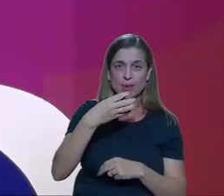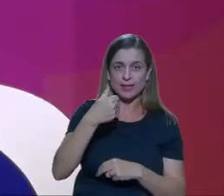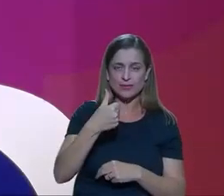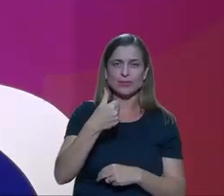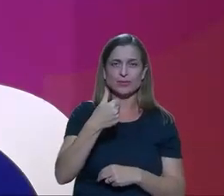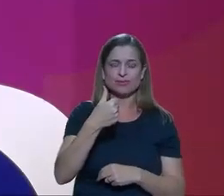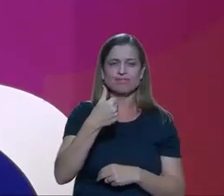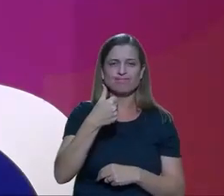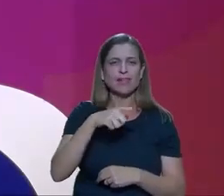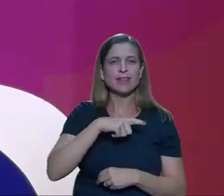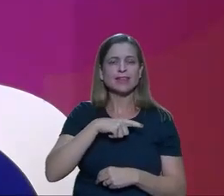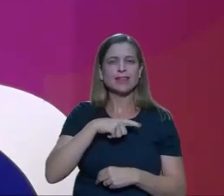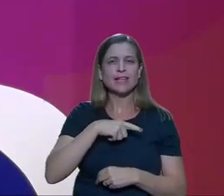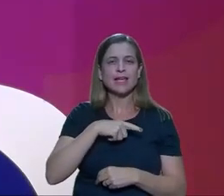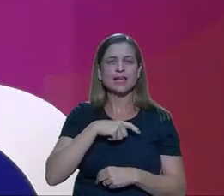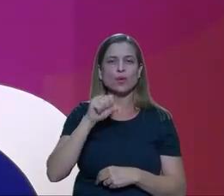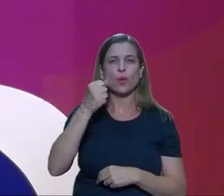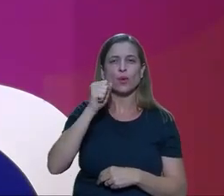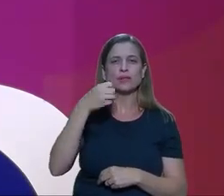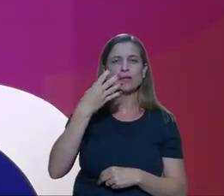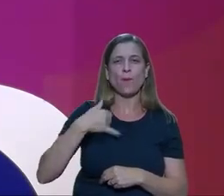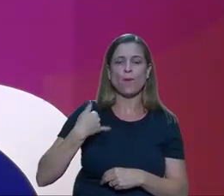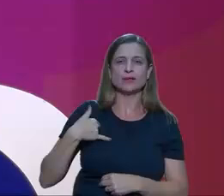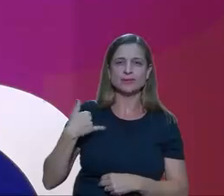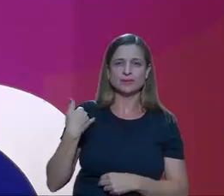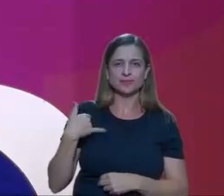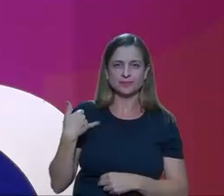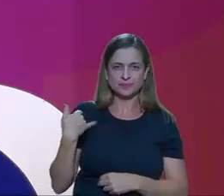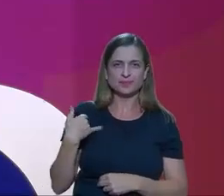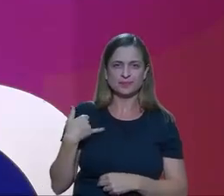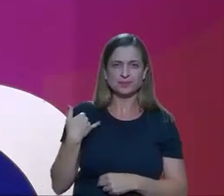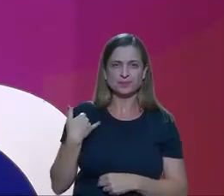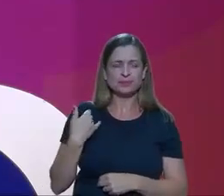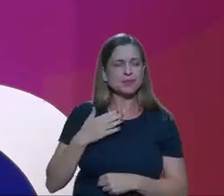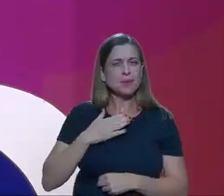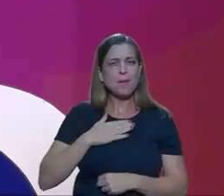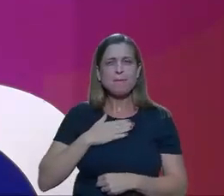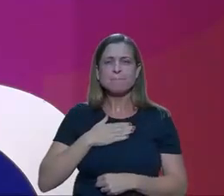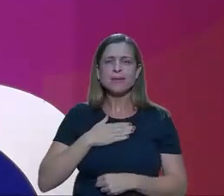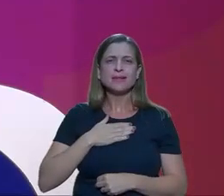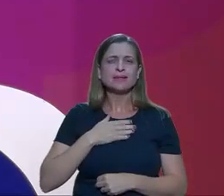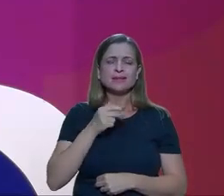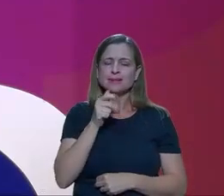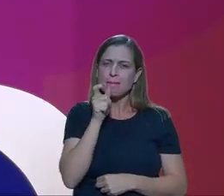1941. Tenho 84 anos. Minhas palavras são